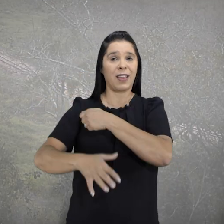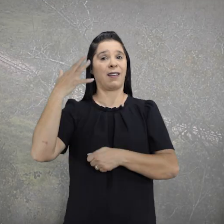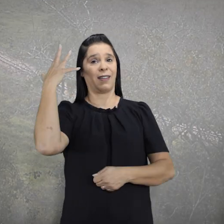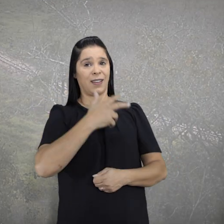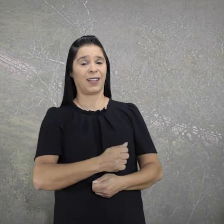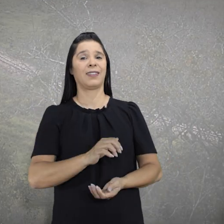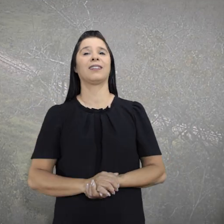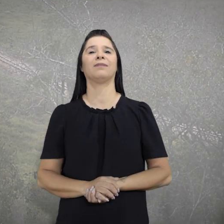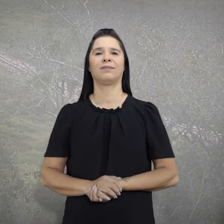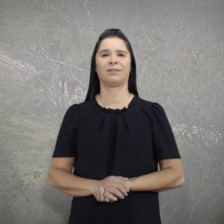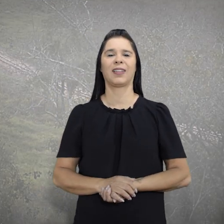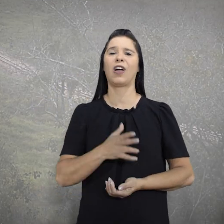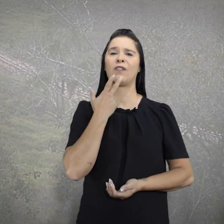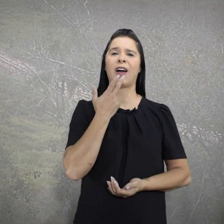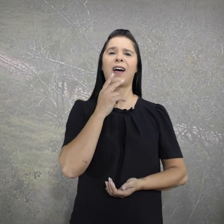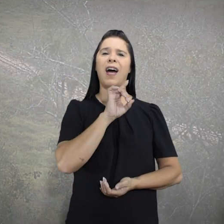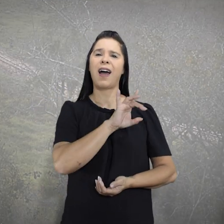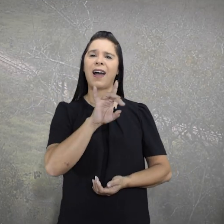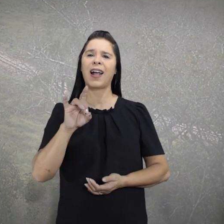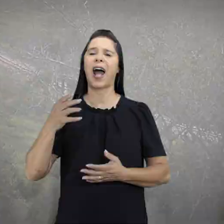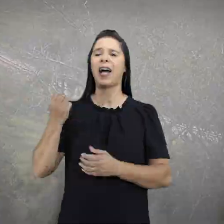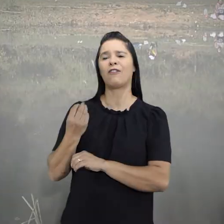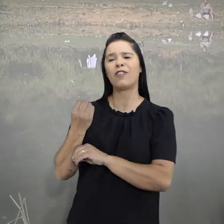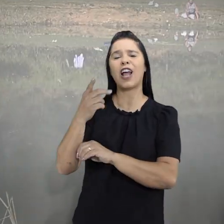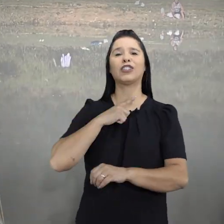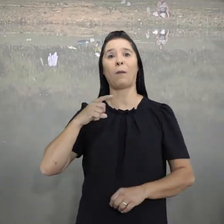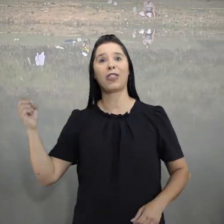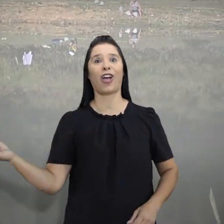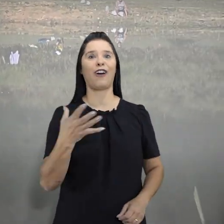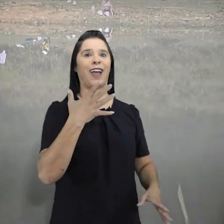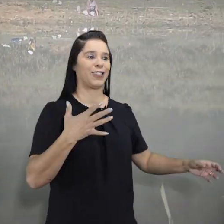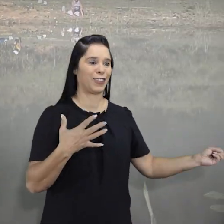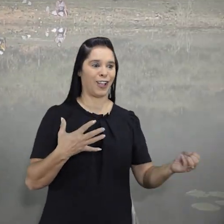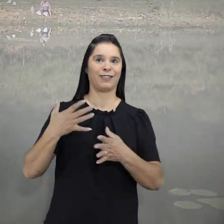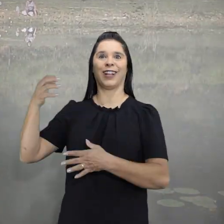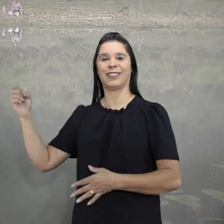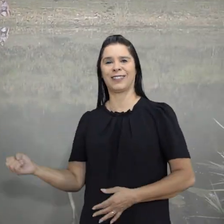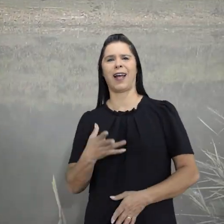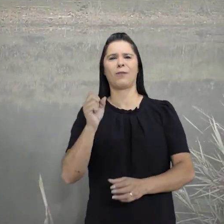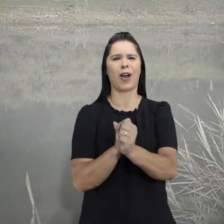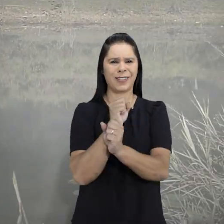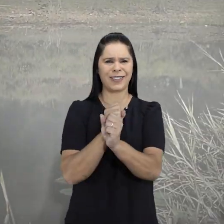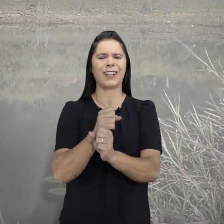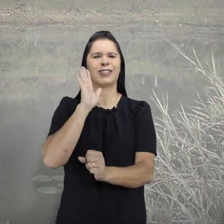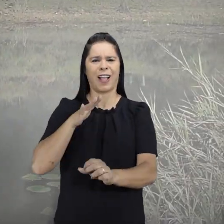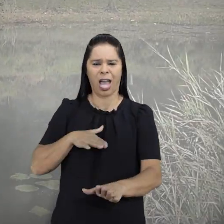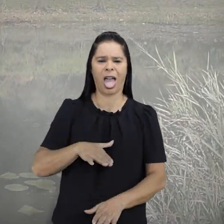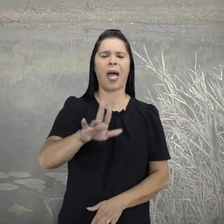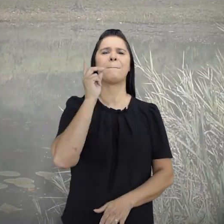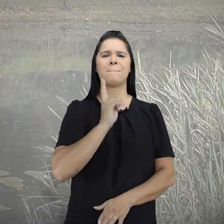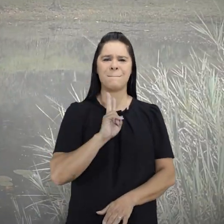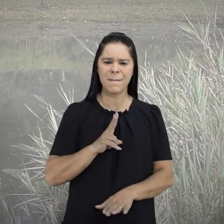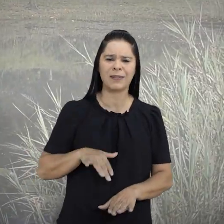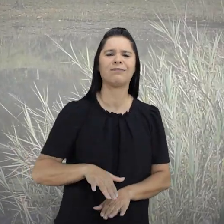bonita. A gente costuma brincar que cada viagem tem uma novidade, né? Assim, apesar de a gente passar ali muitos anos já, né? Mas sempre tem uma